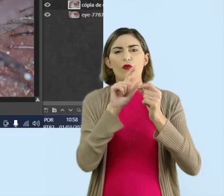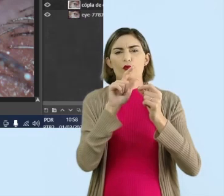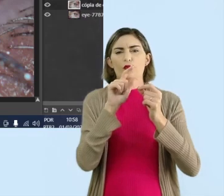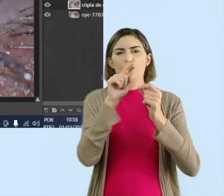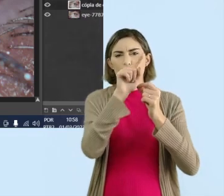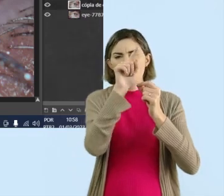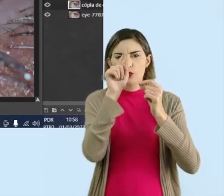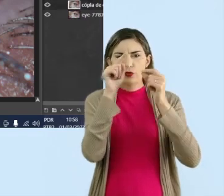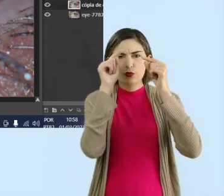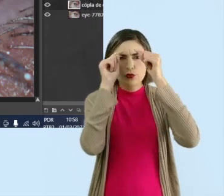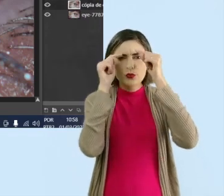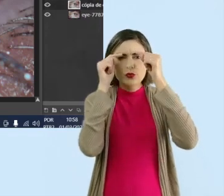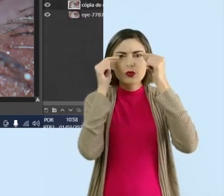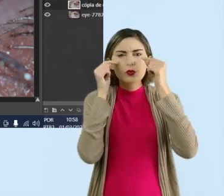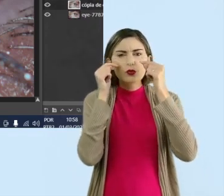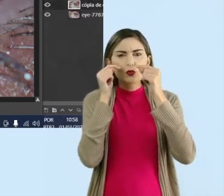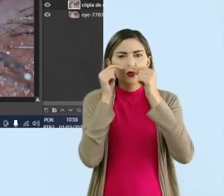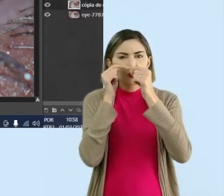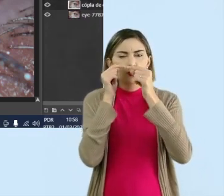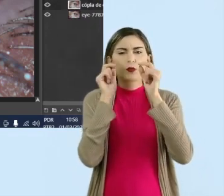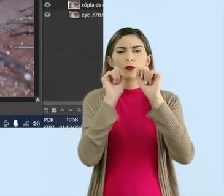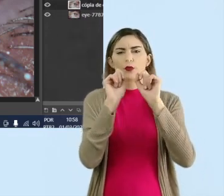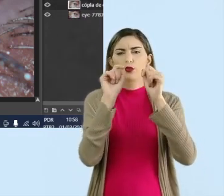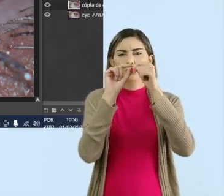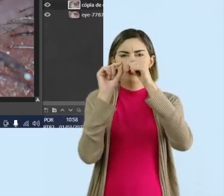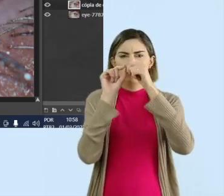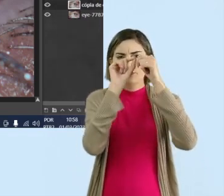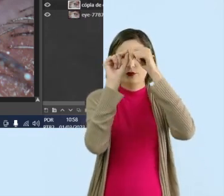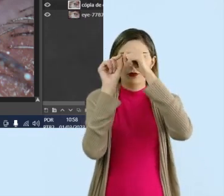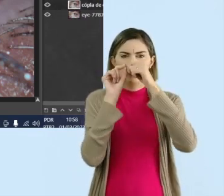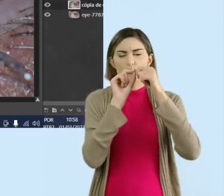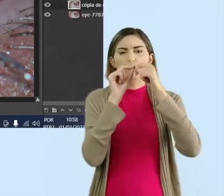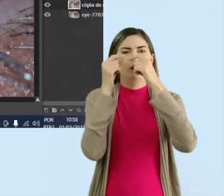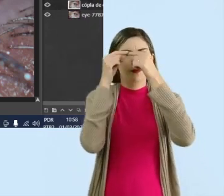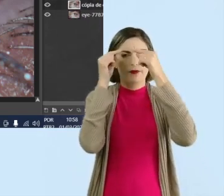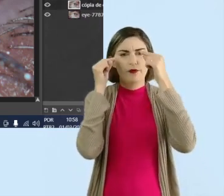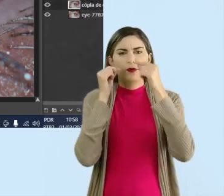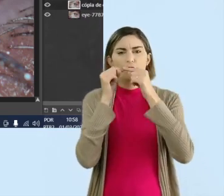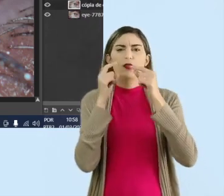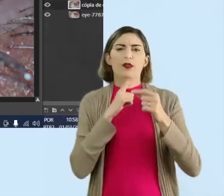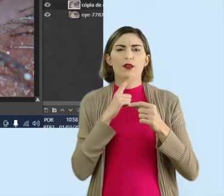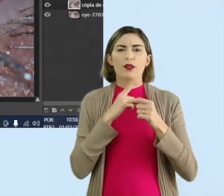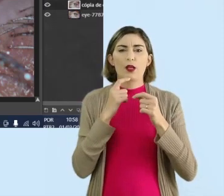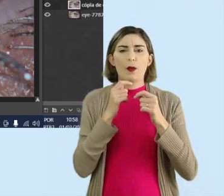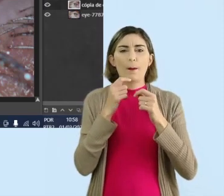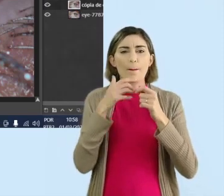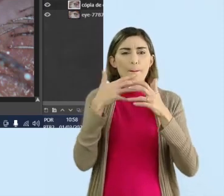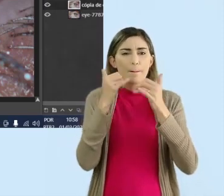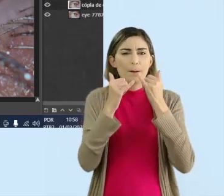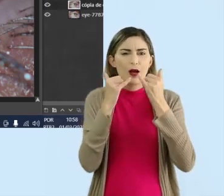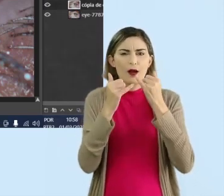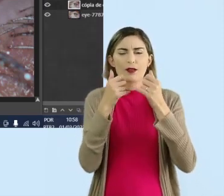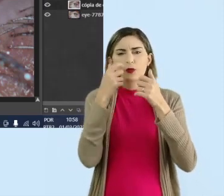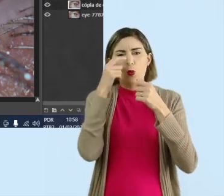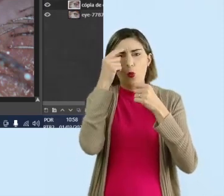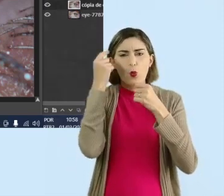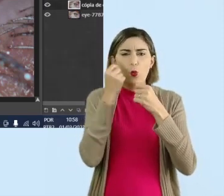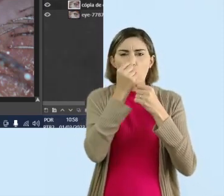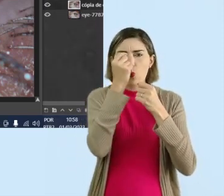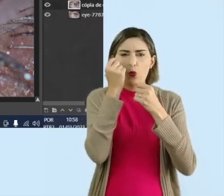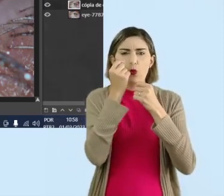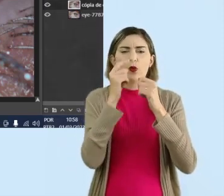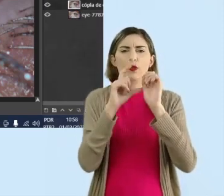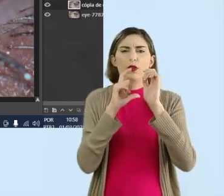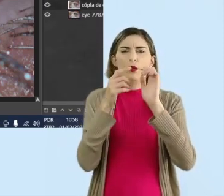nas quinas e posso fazer as alterações nas quinas. Tento enquadrar o máximo possível o olho e depois eu vou subtrair essa seleção.